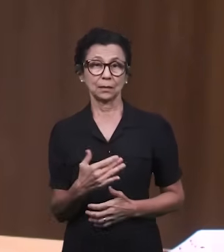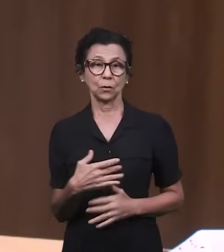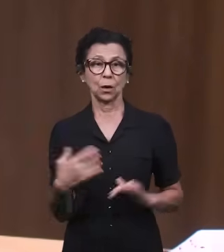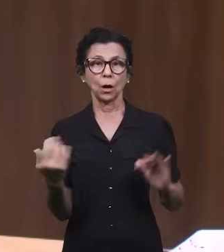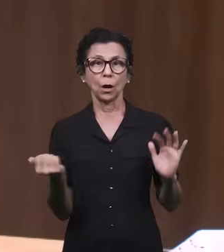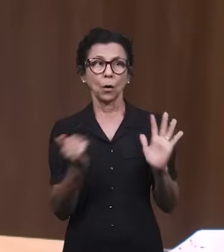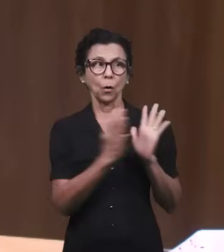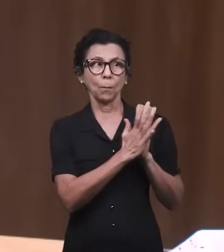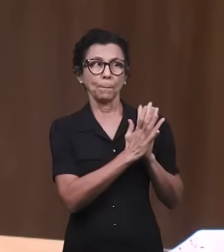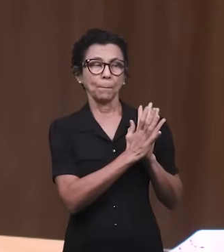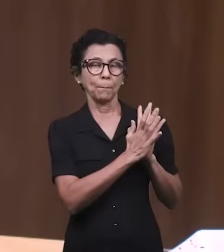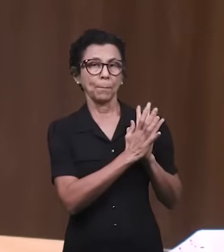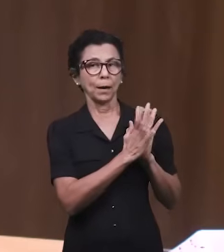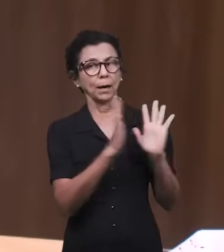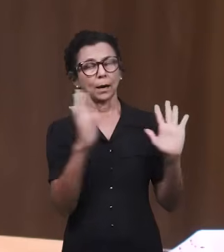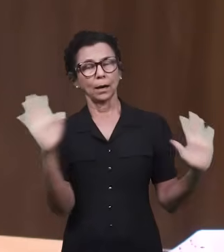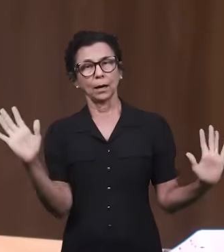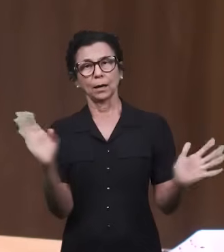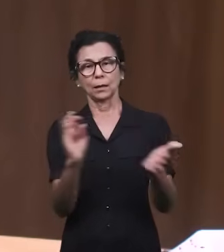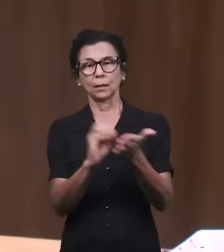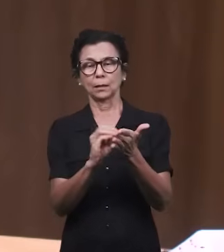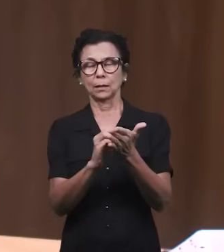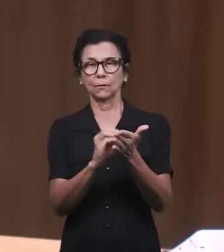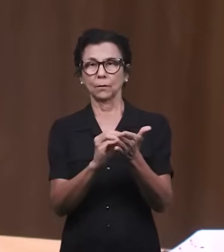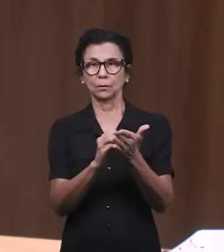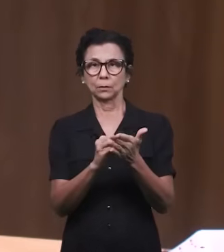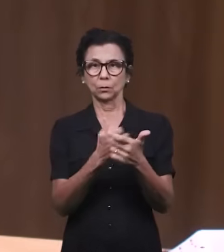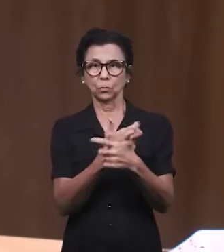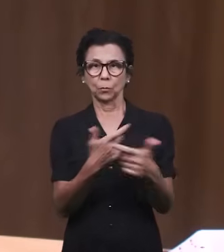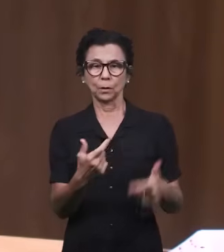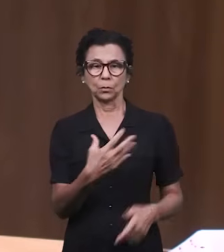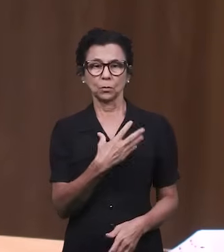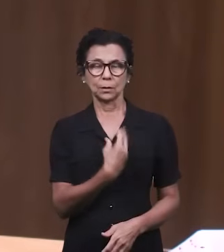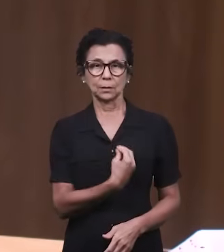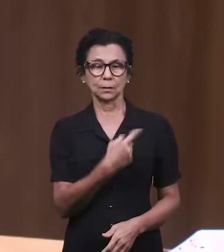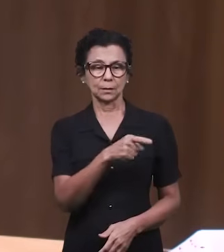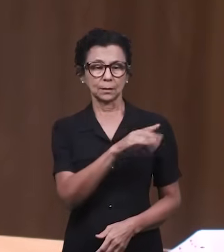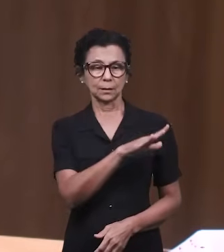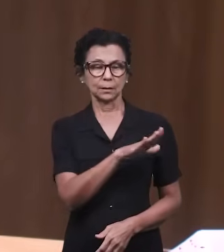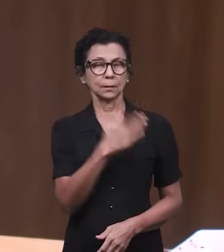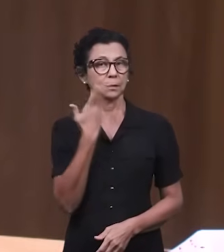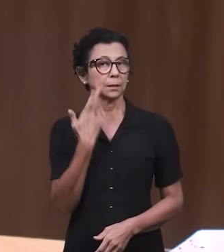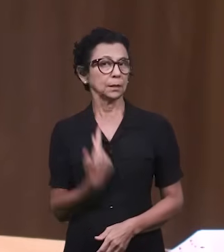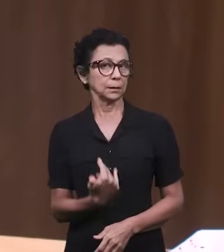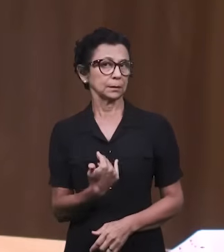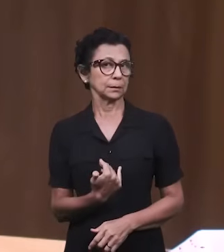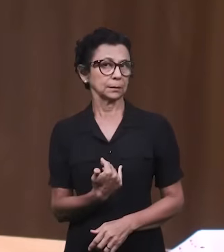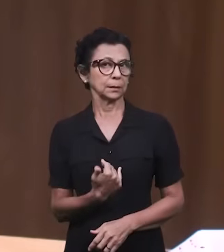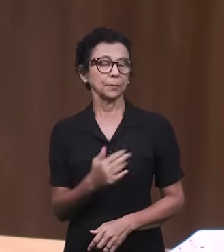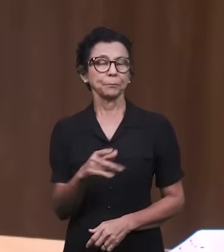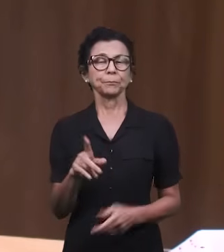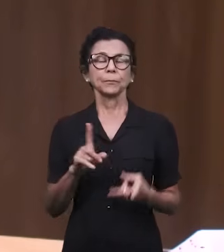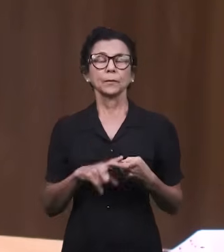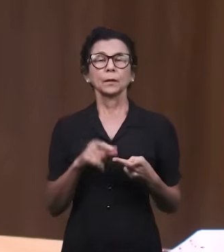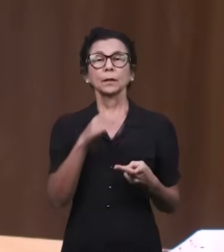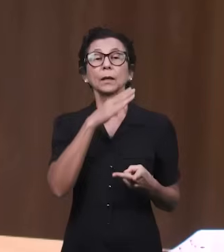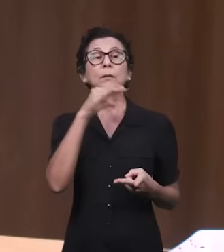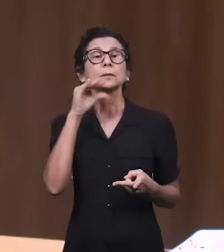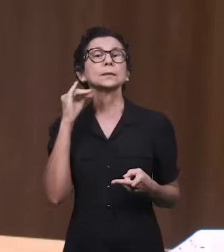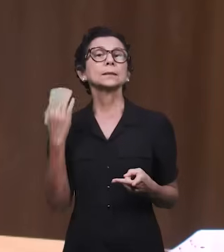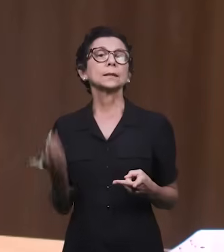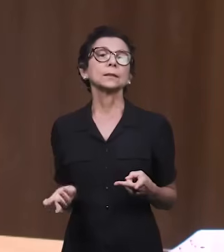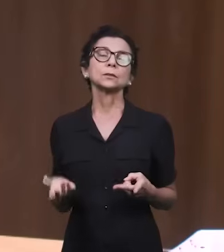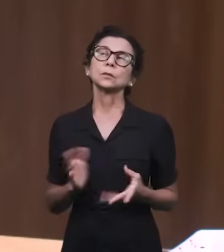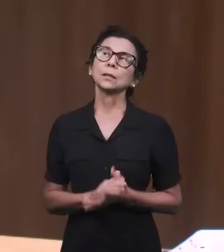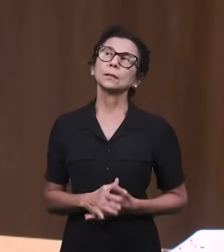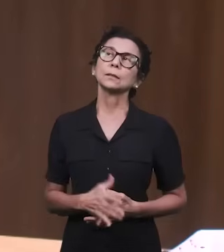Vamos acender o sinal de que algo está faltando na vida dessa criança. Então, se formos falar da vida de um adolescente, Vamos lá, o